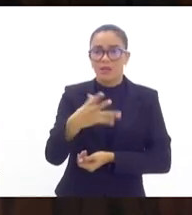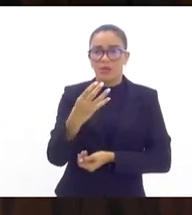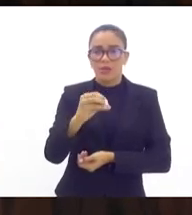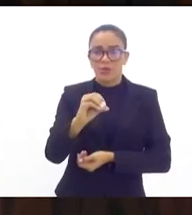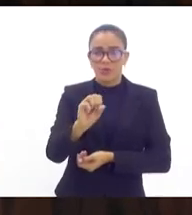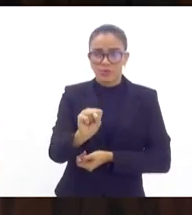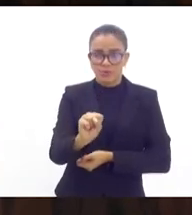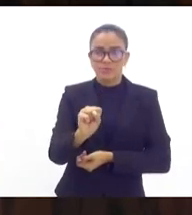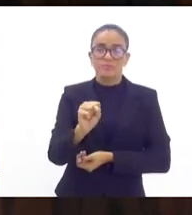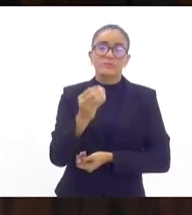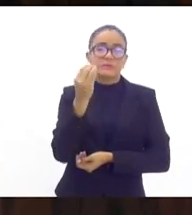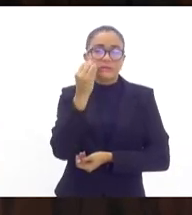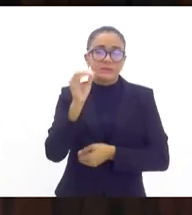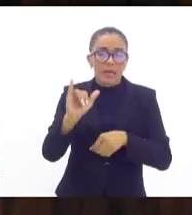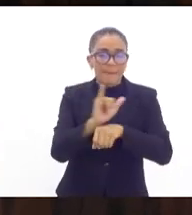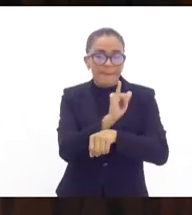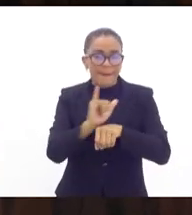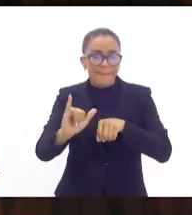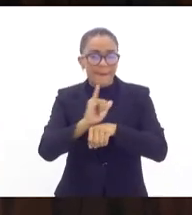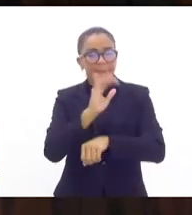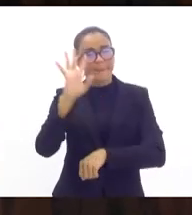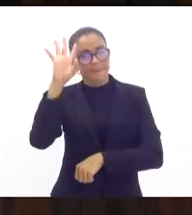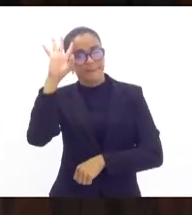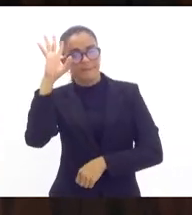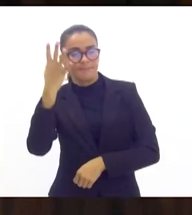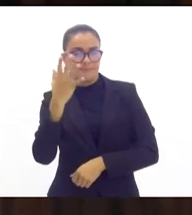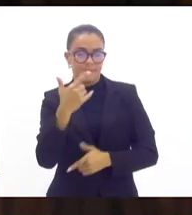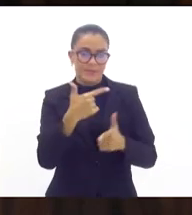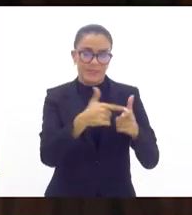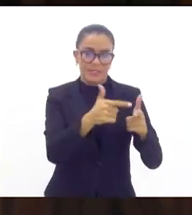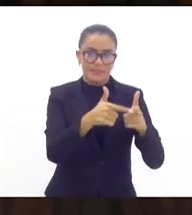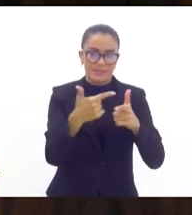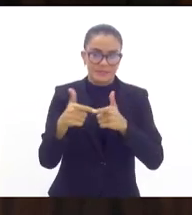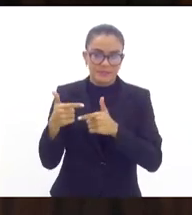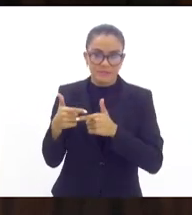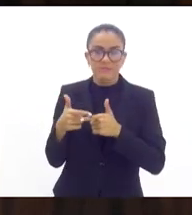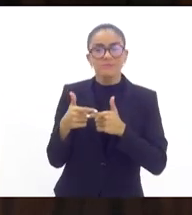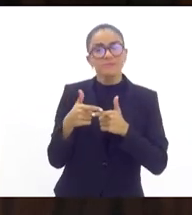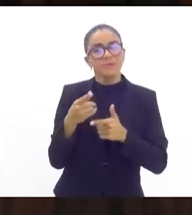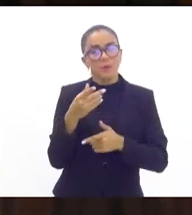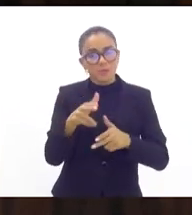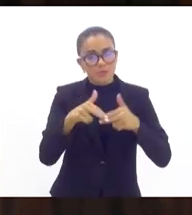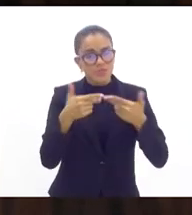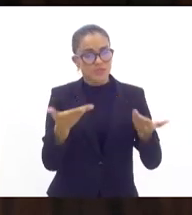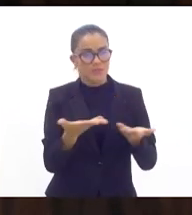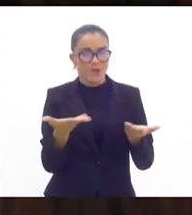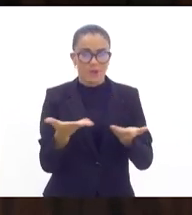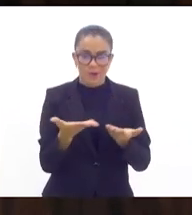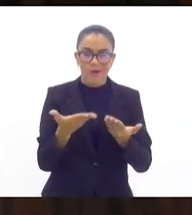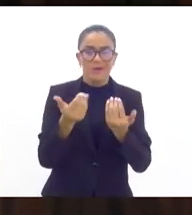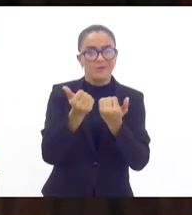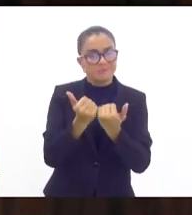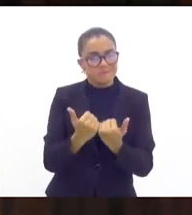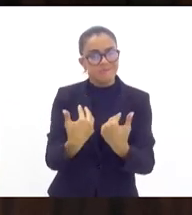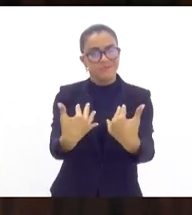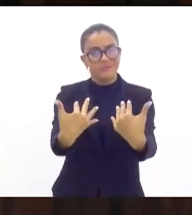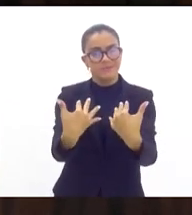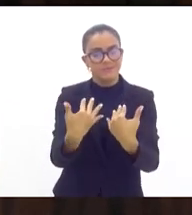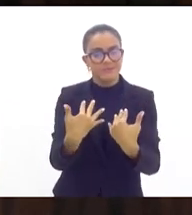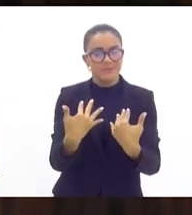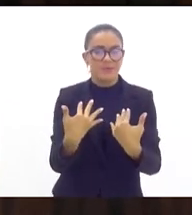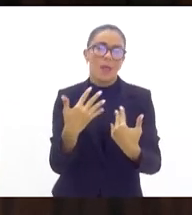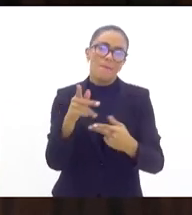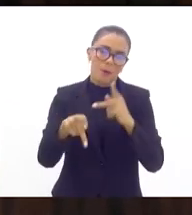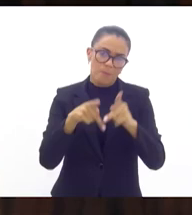arrumar soluções né é a razão pela qual estamos estabelecendo estabelecemos essa audiência